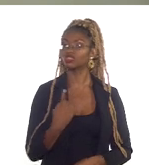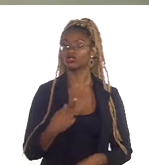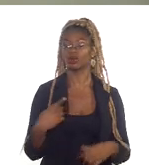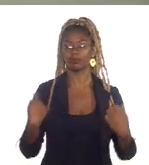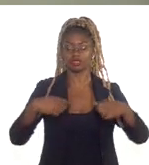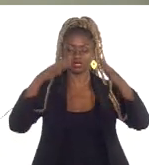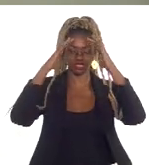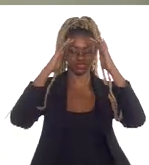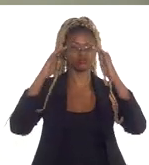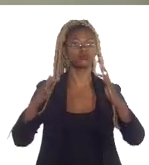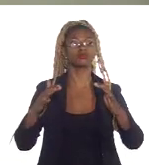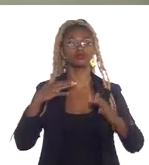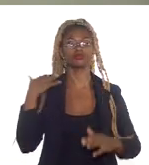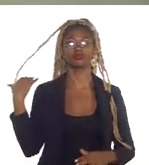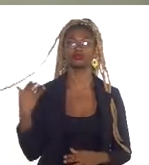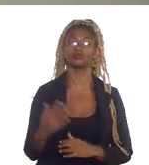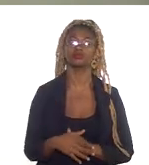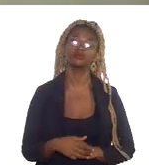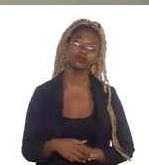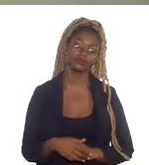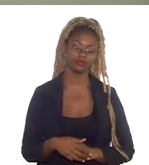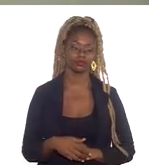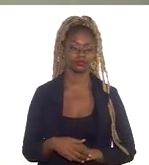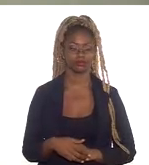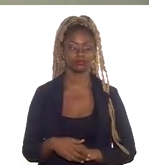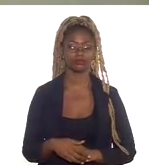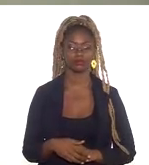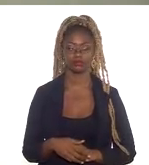de cumprir. Né? Então,